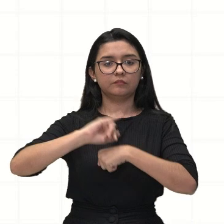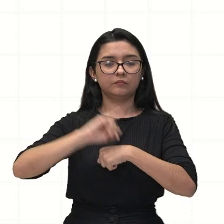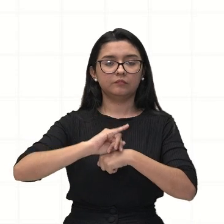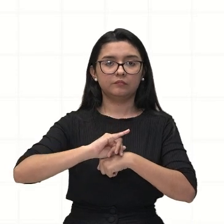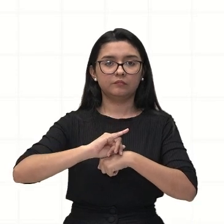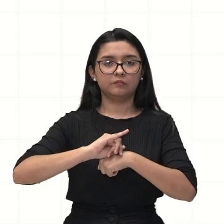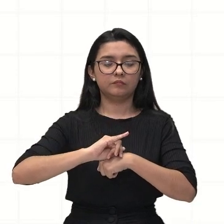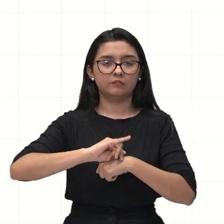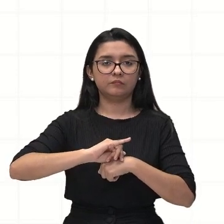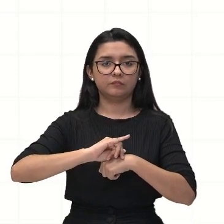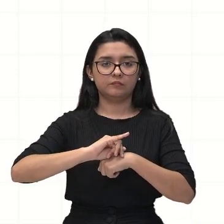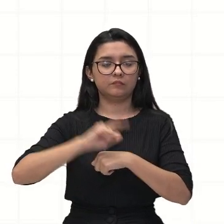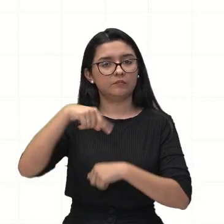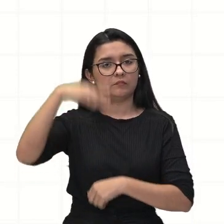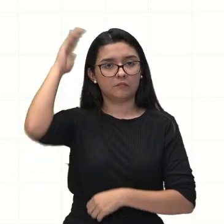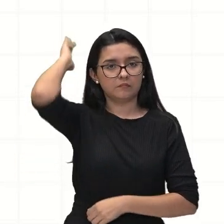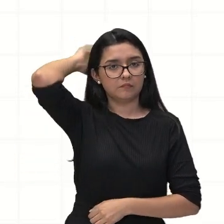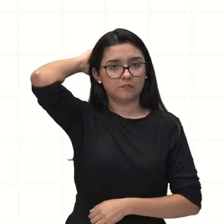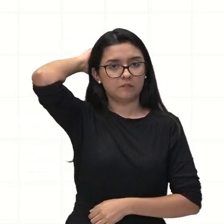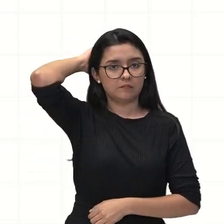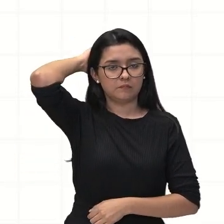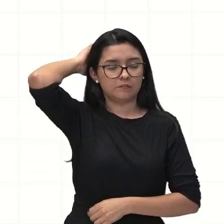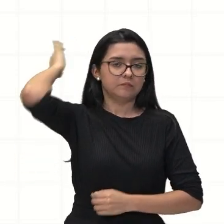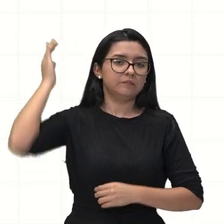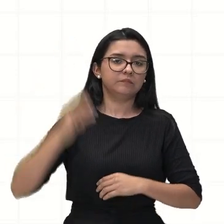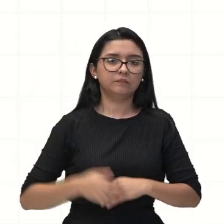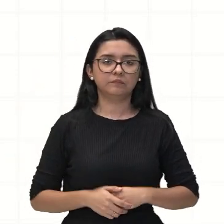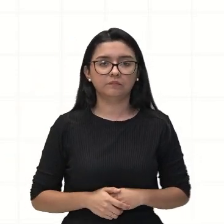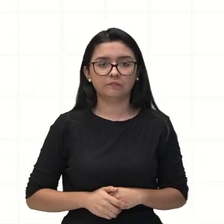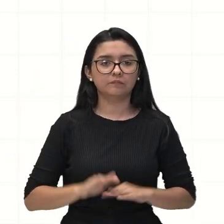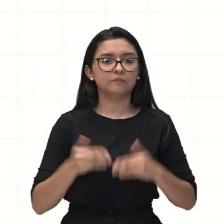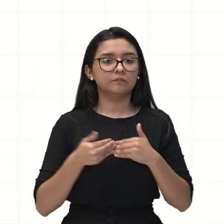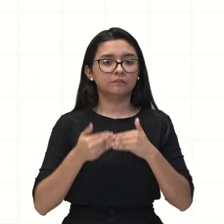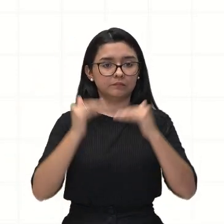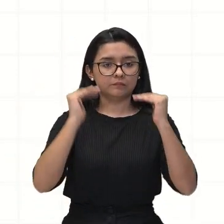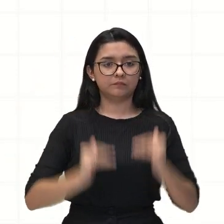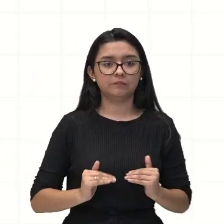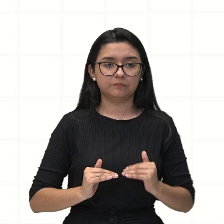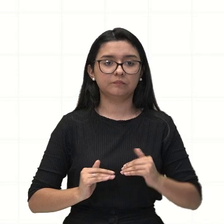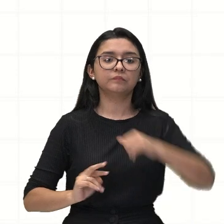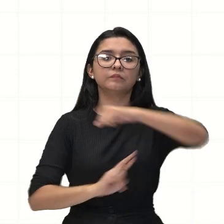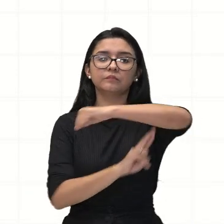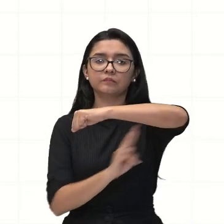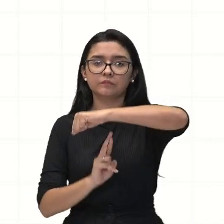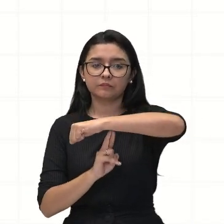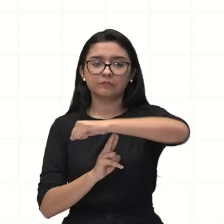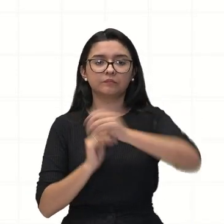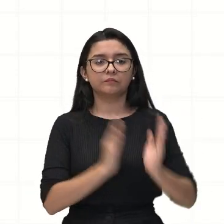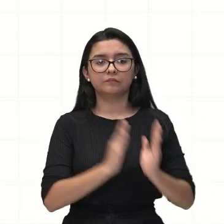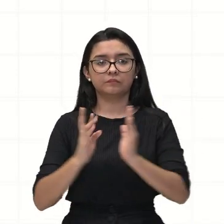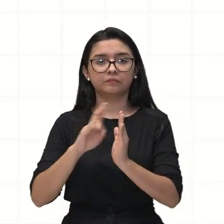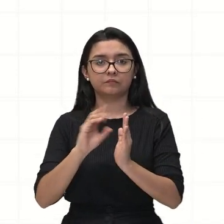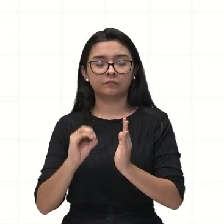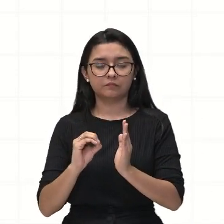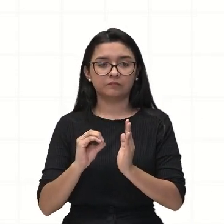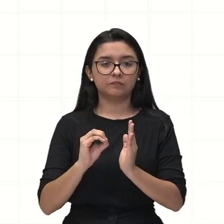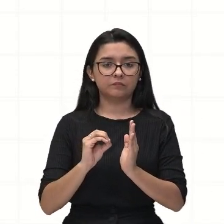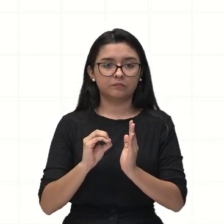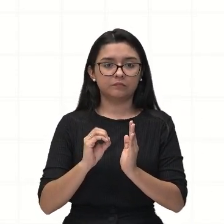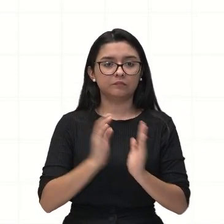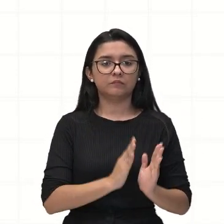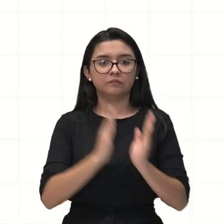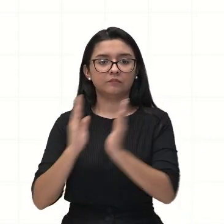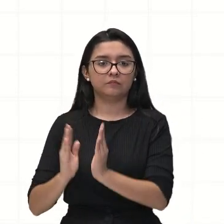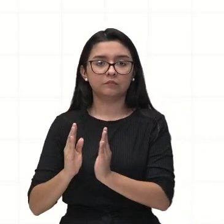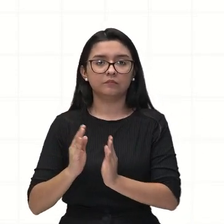a sua capital, Belém. Em seguida, Rondônia, cuja sigla é RO. E